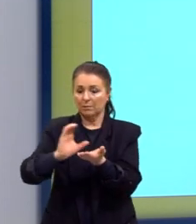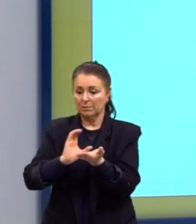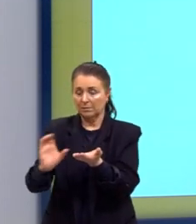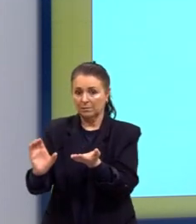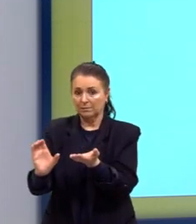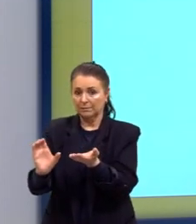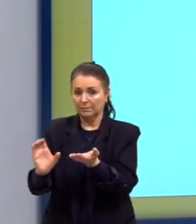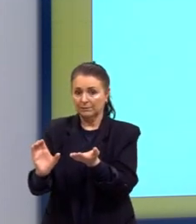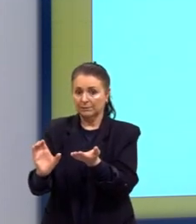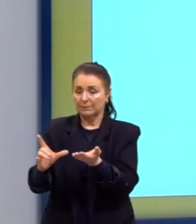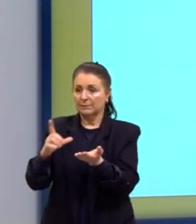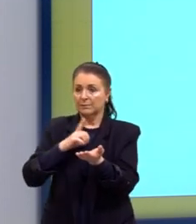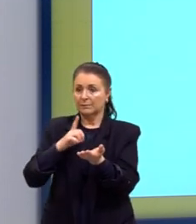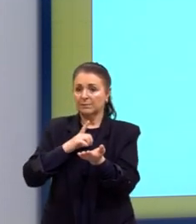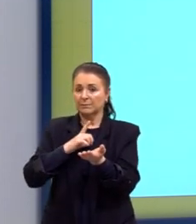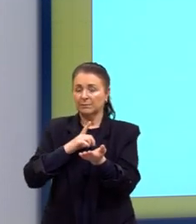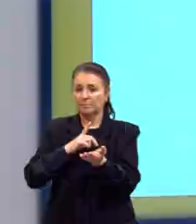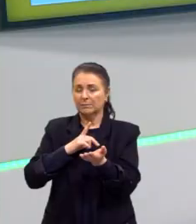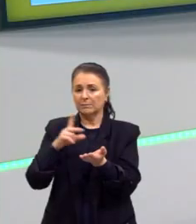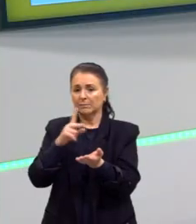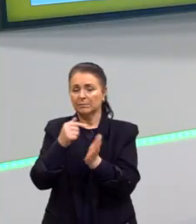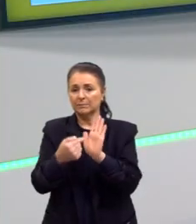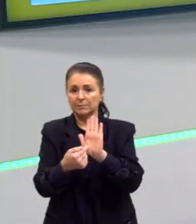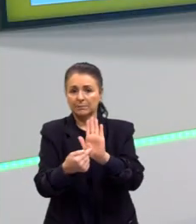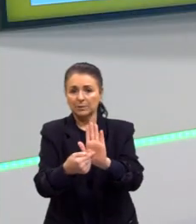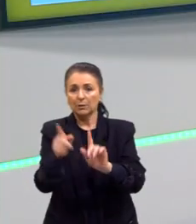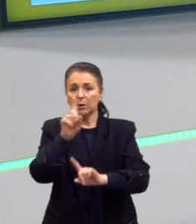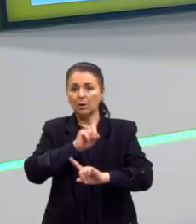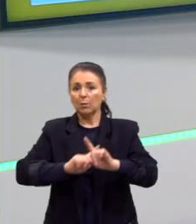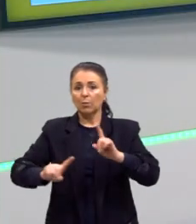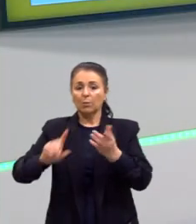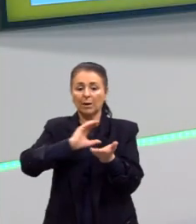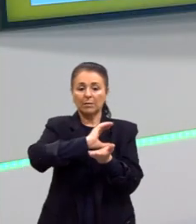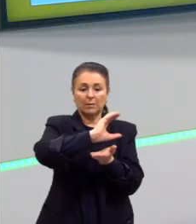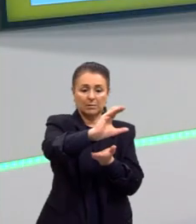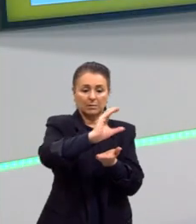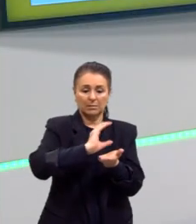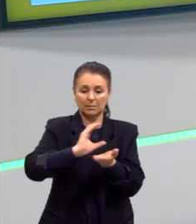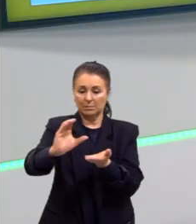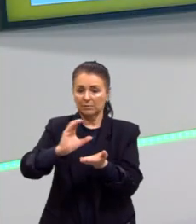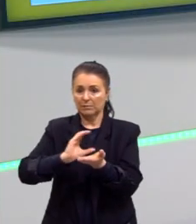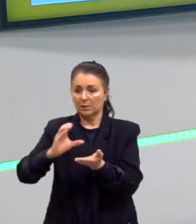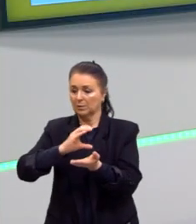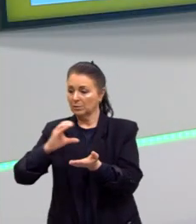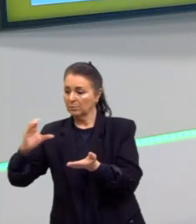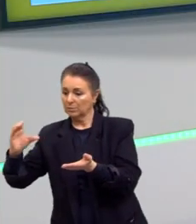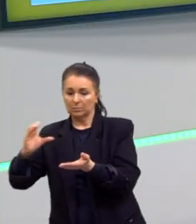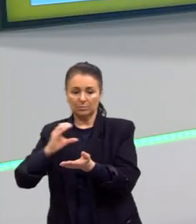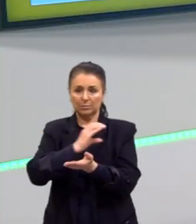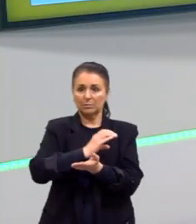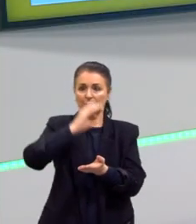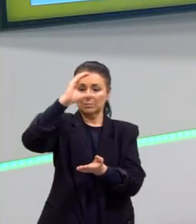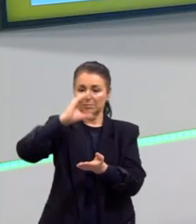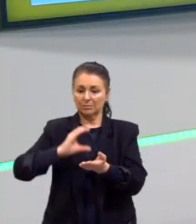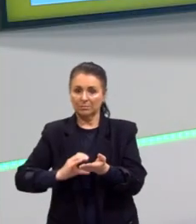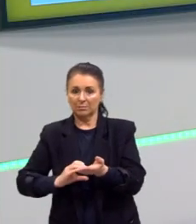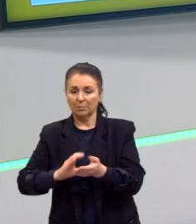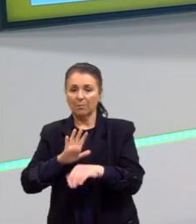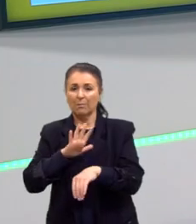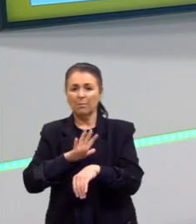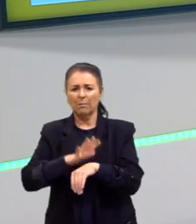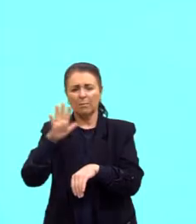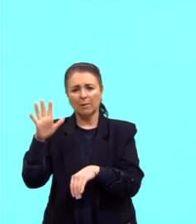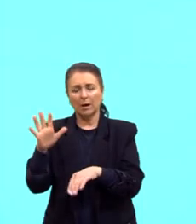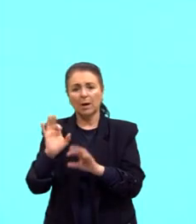aqui eu trouxe algumas das ramificações que são mais comuns tá a gente essas ramificações